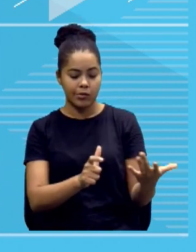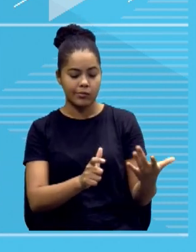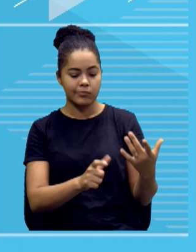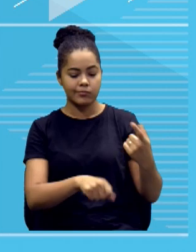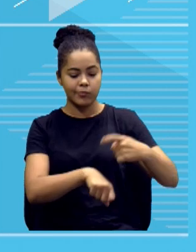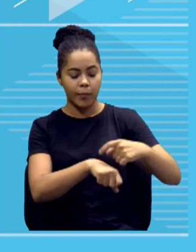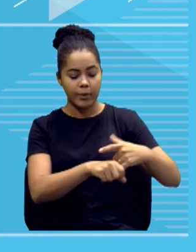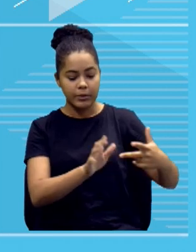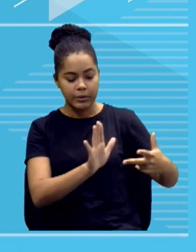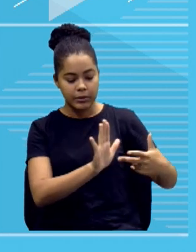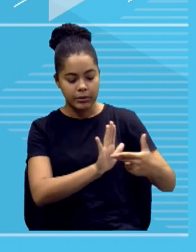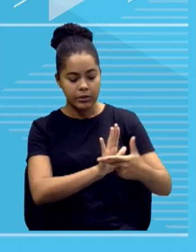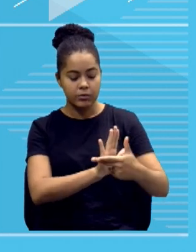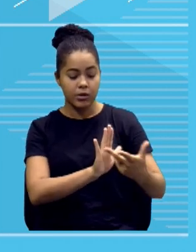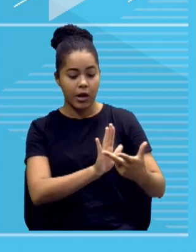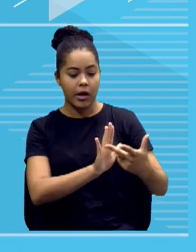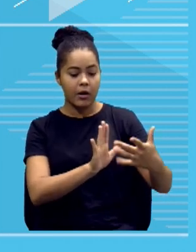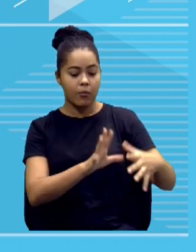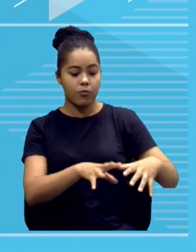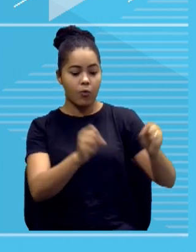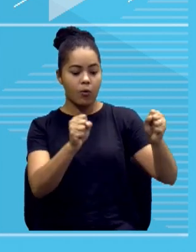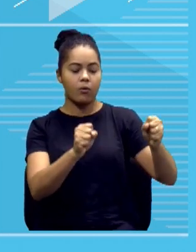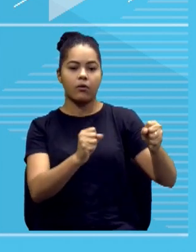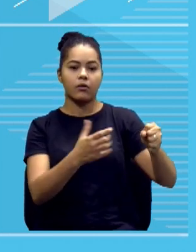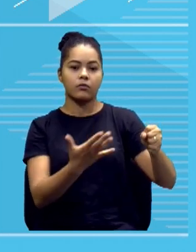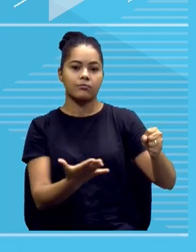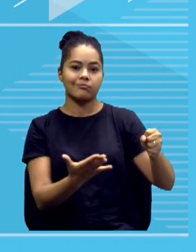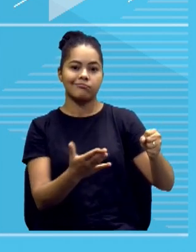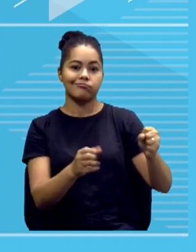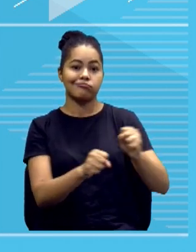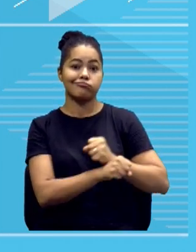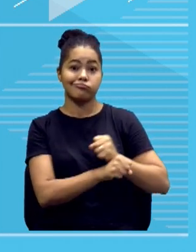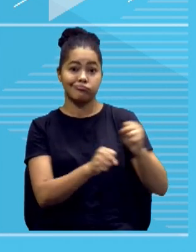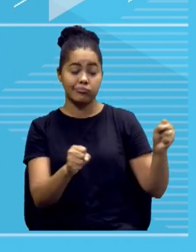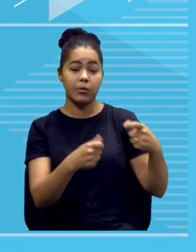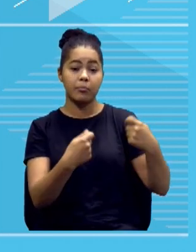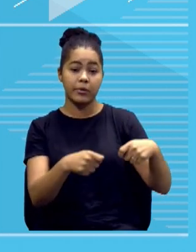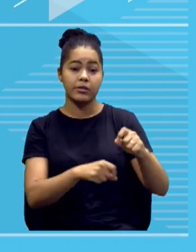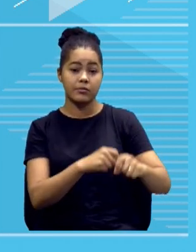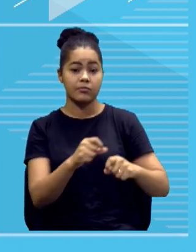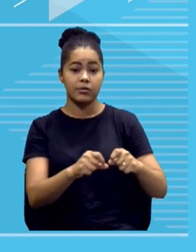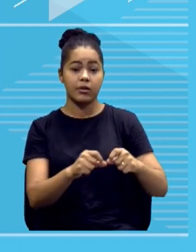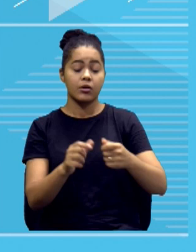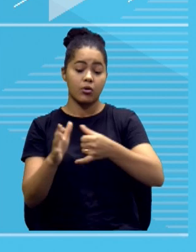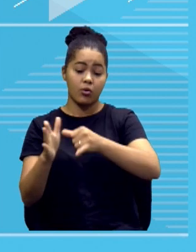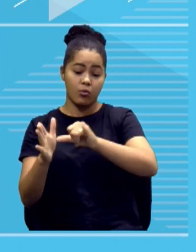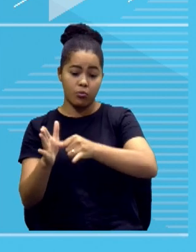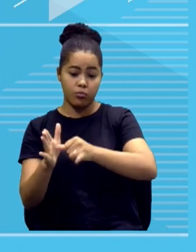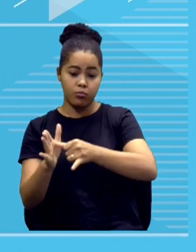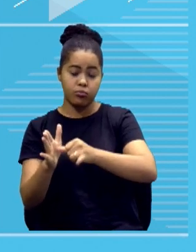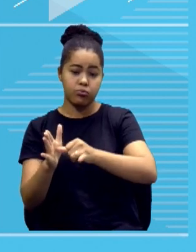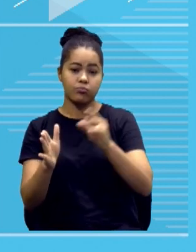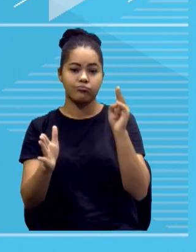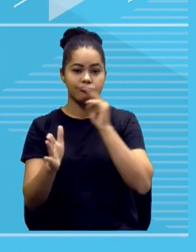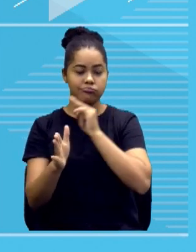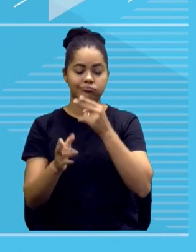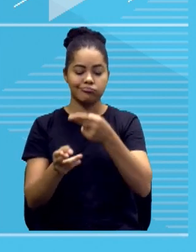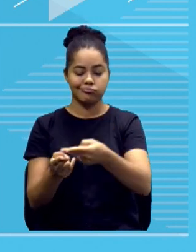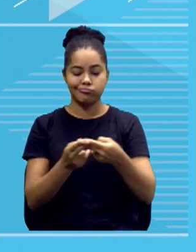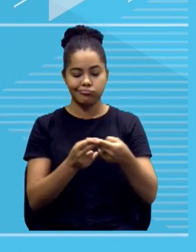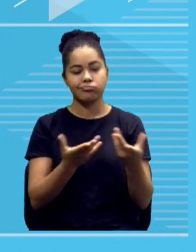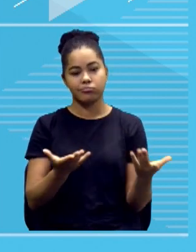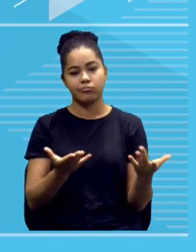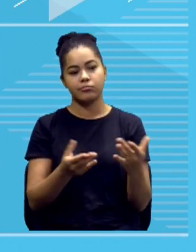cirurgia e tudo, e acaba a luz. Aí não tem como. O hospital ele tem que ter um gerador de emergência. Geralmente esses